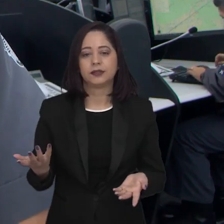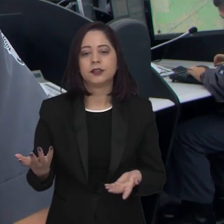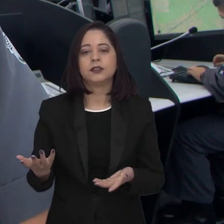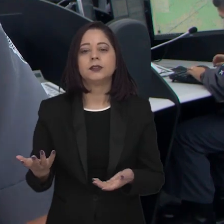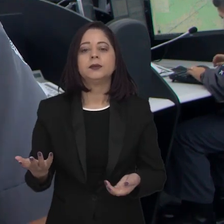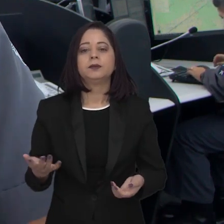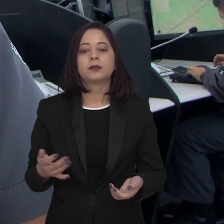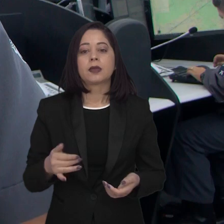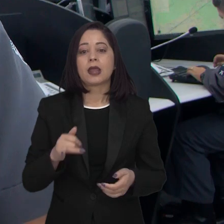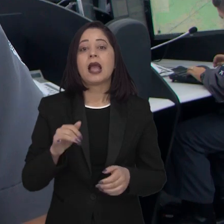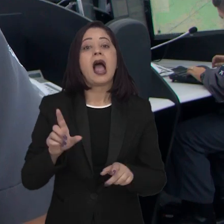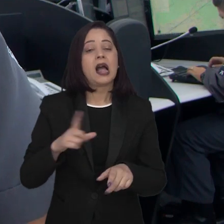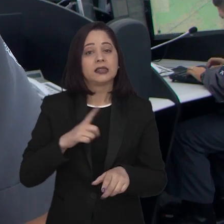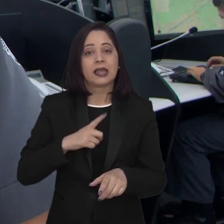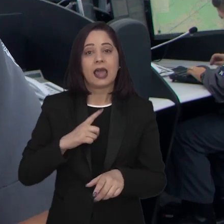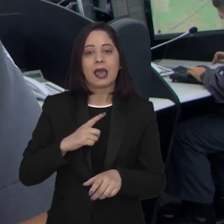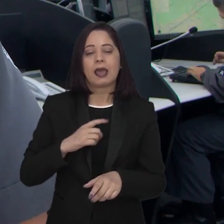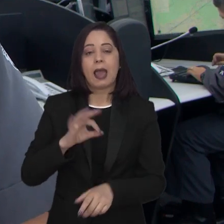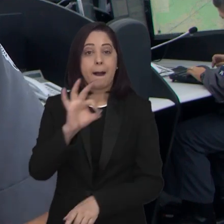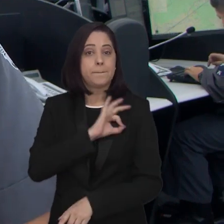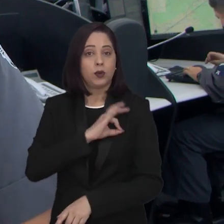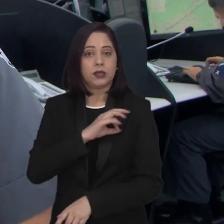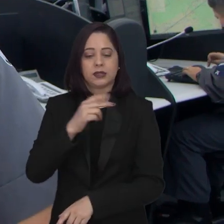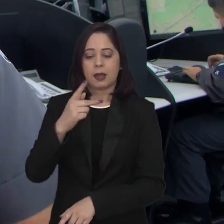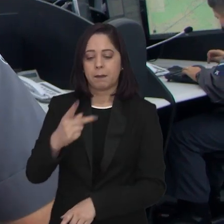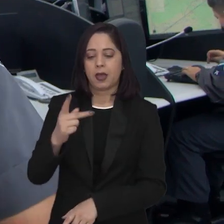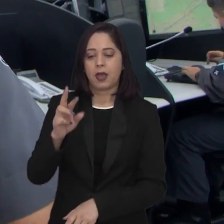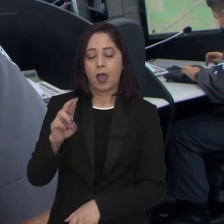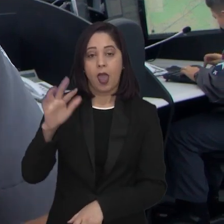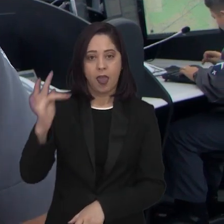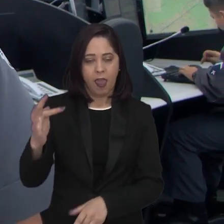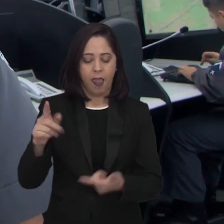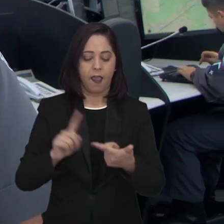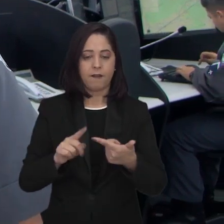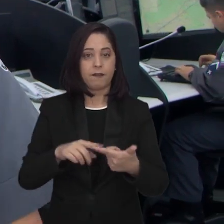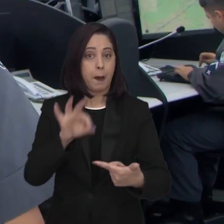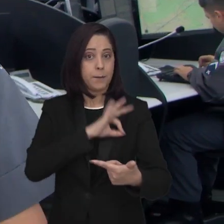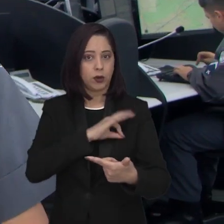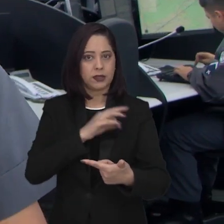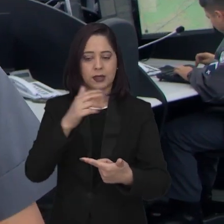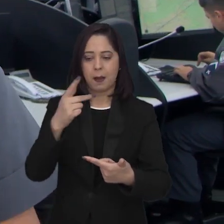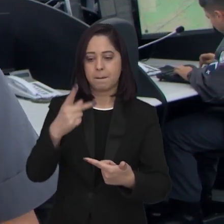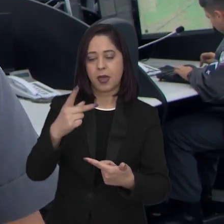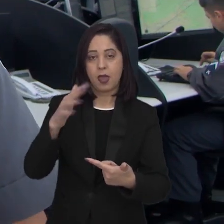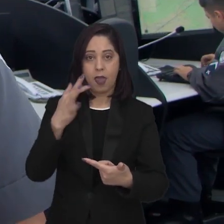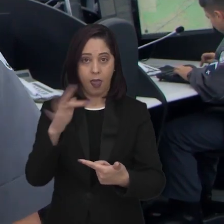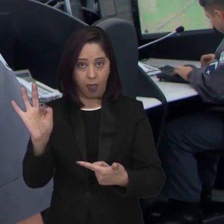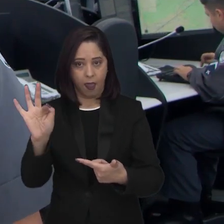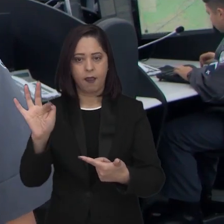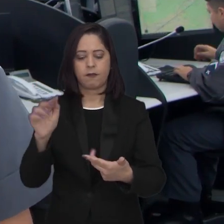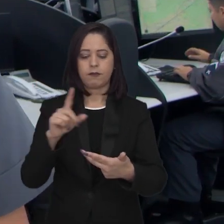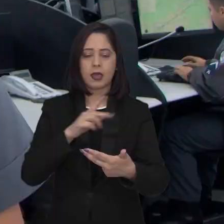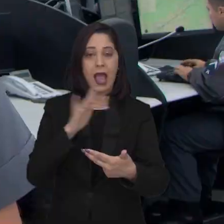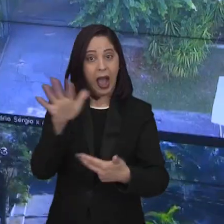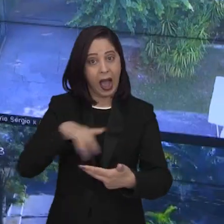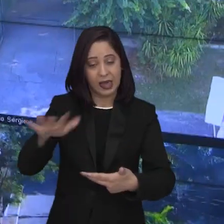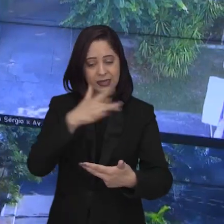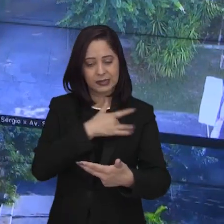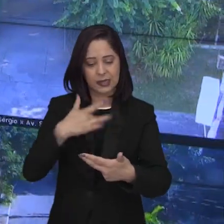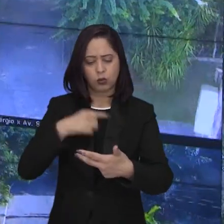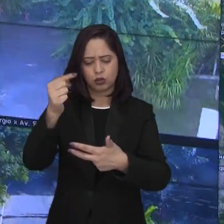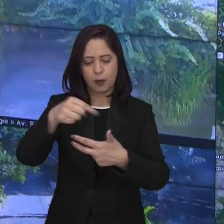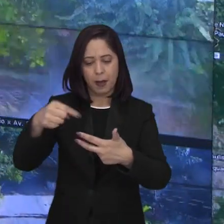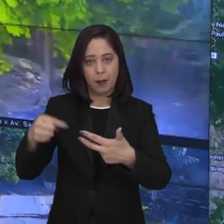como a participação do policiamento rodoviário federal, órgãos relacionados à saúde também. Nós